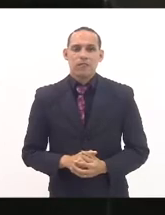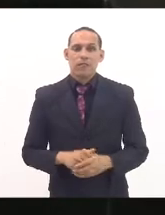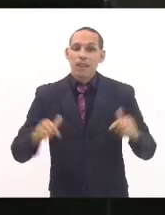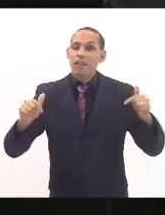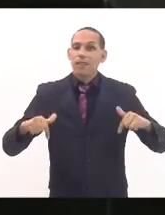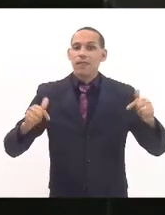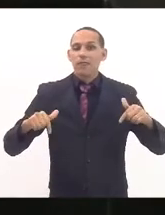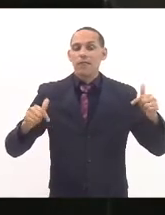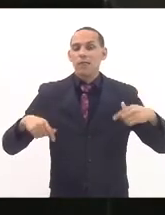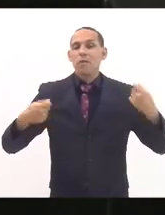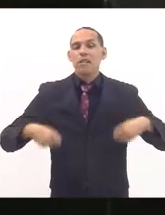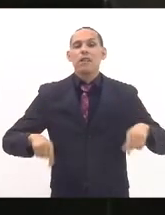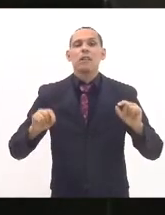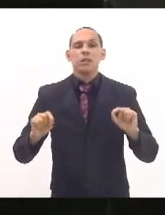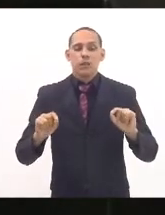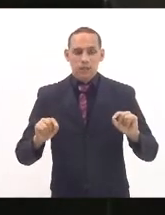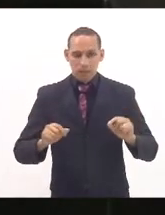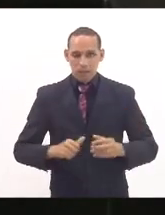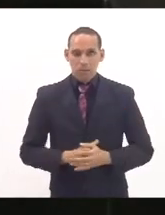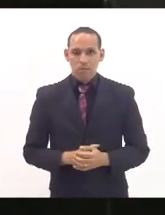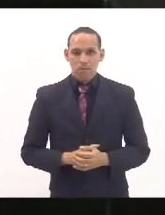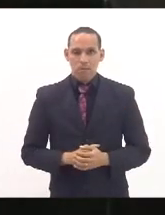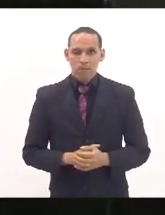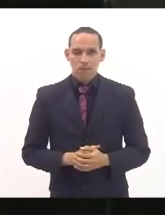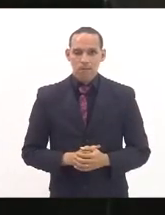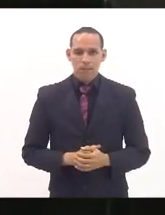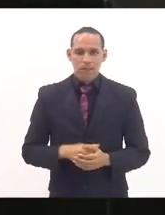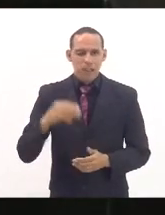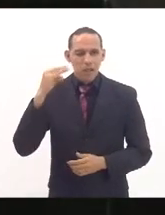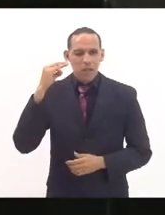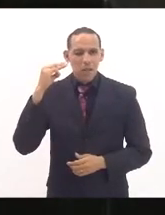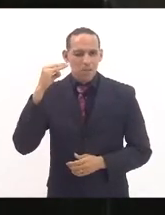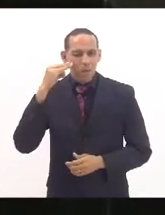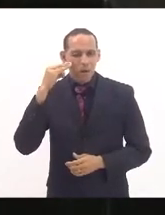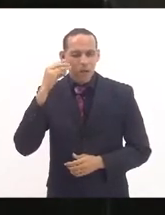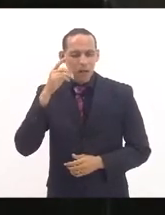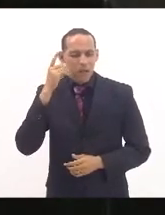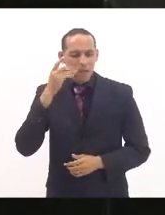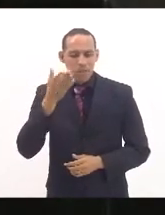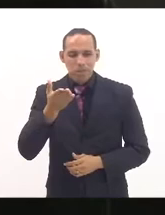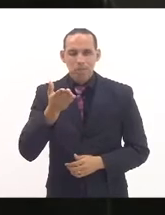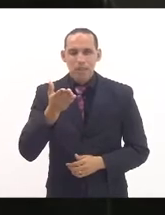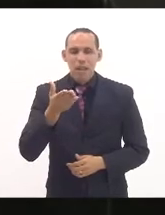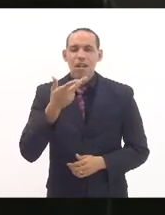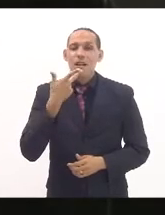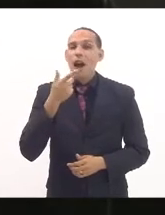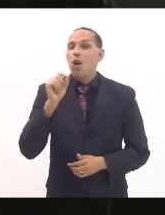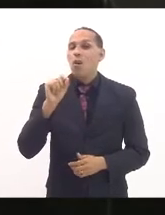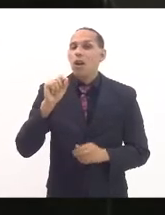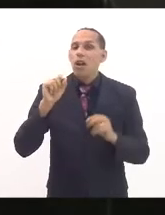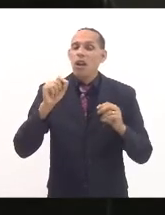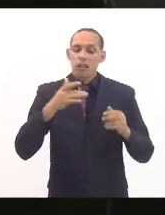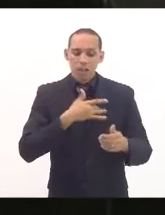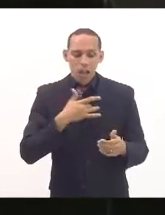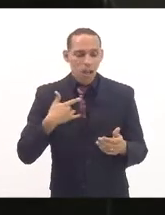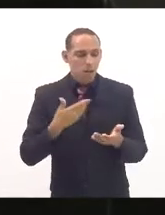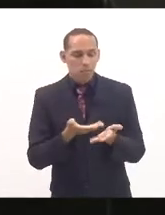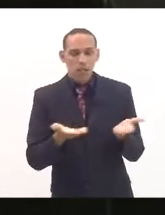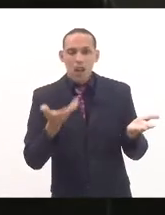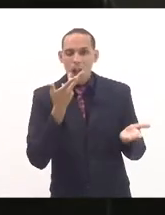Aqui é necessário, deputada Mônica, se falar na questão da saúde das nossas